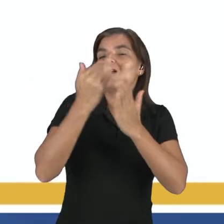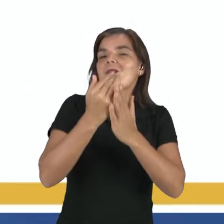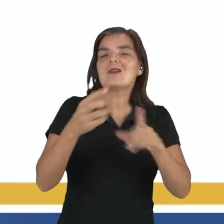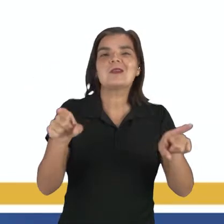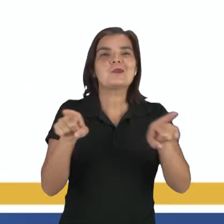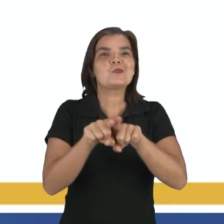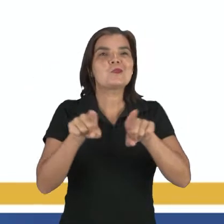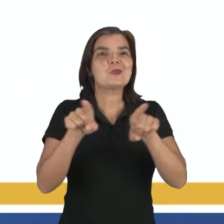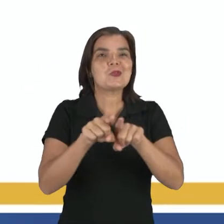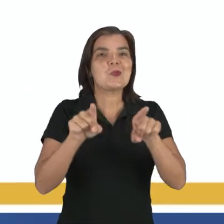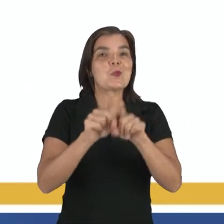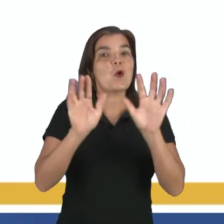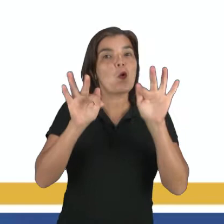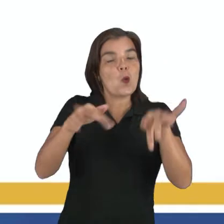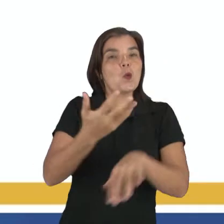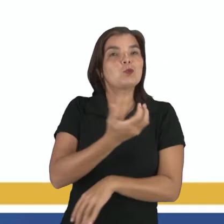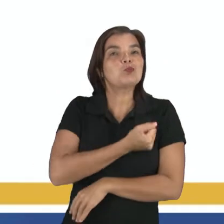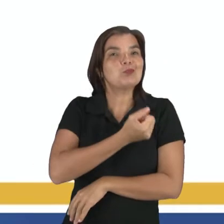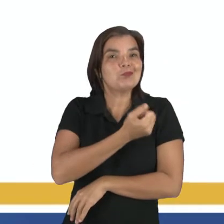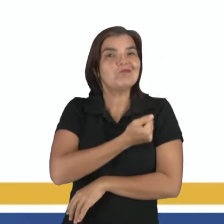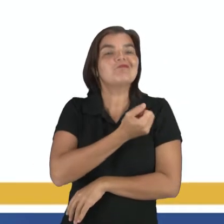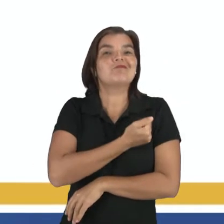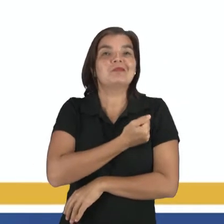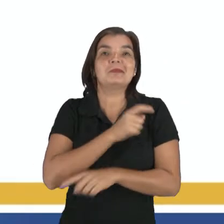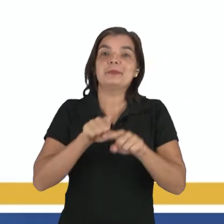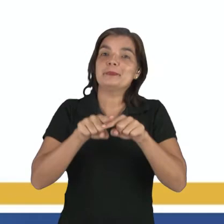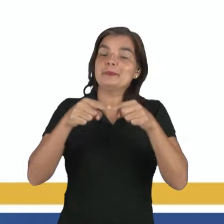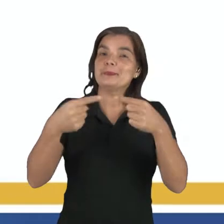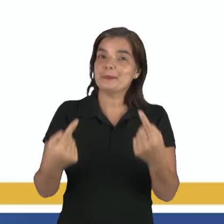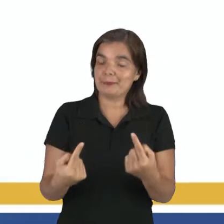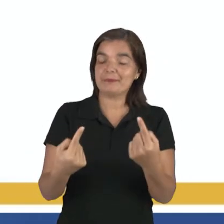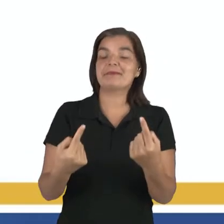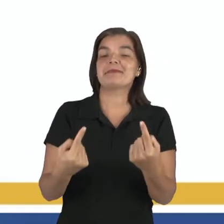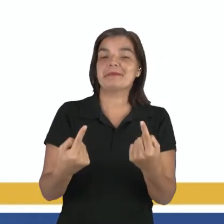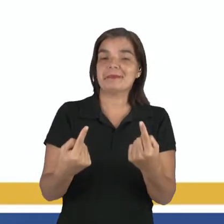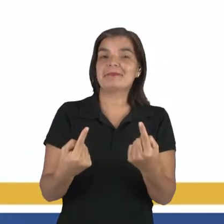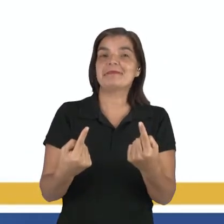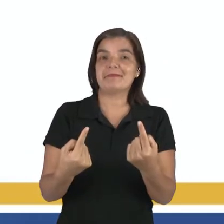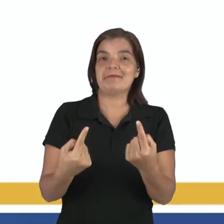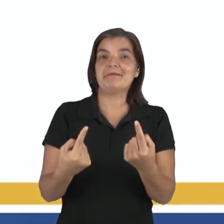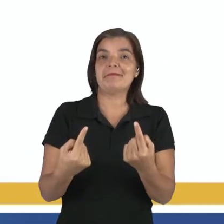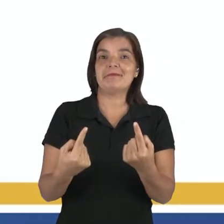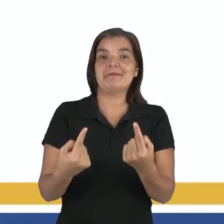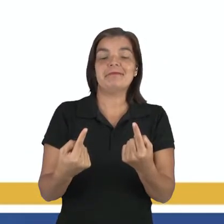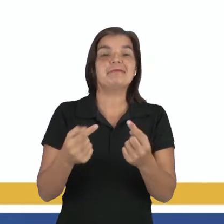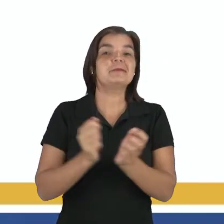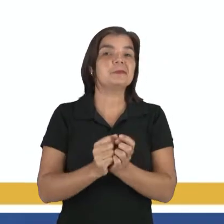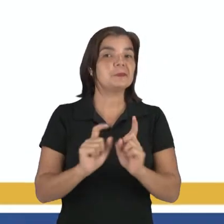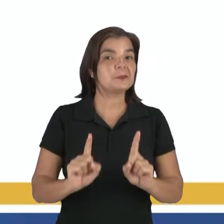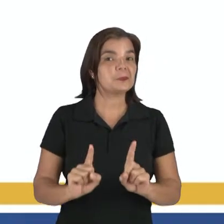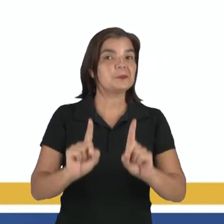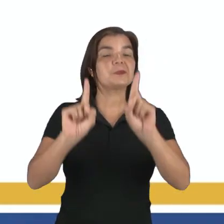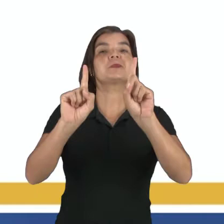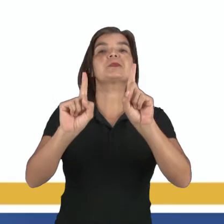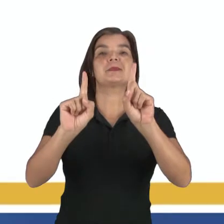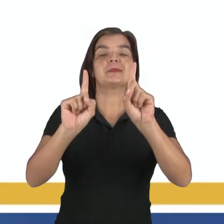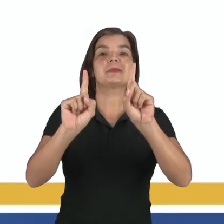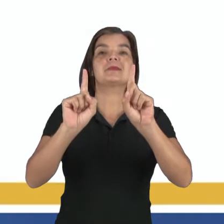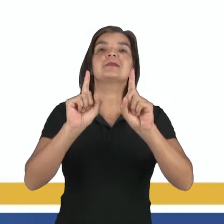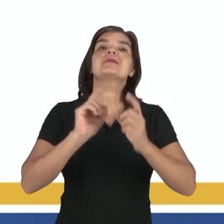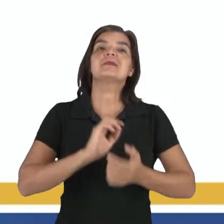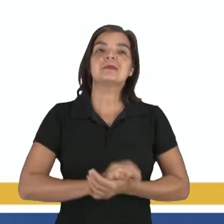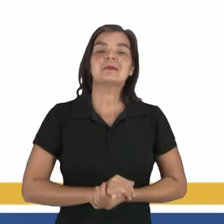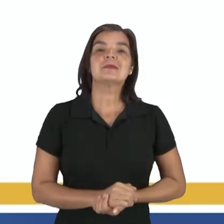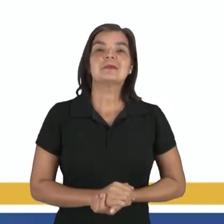táxi aumentamos também o valor final tá pago pela corrida portanto a